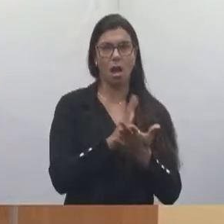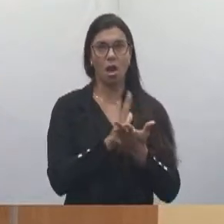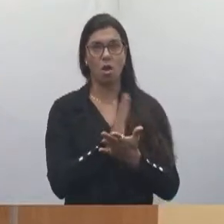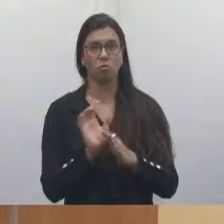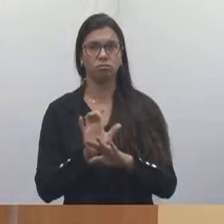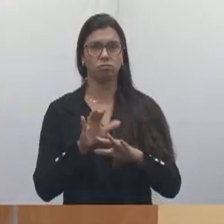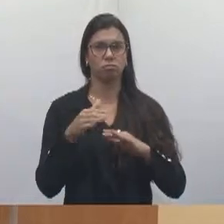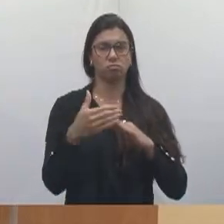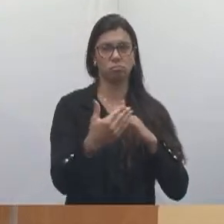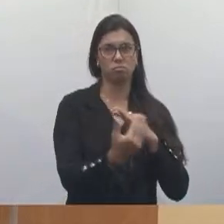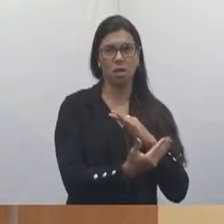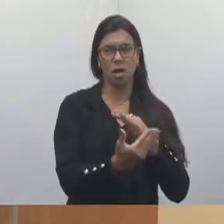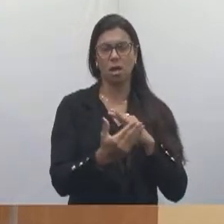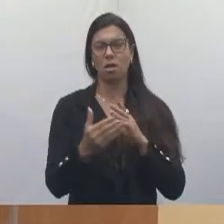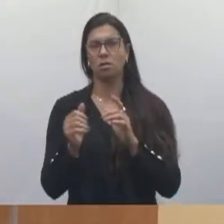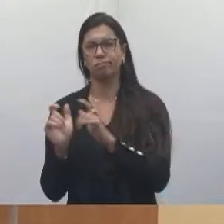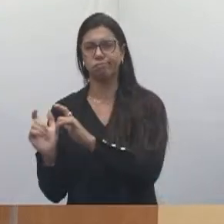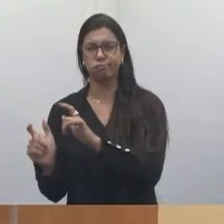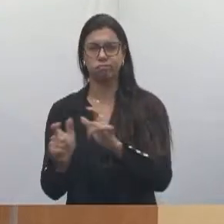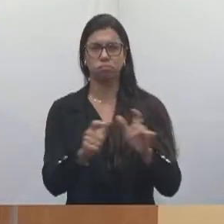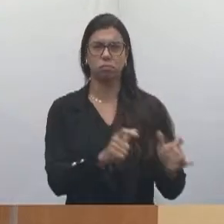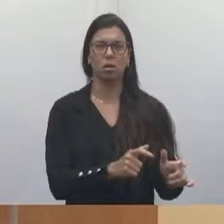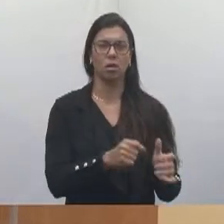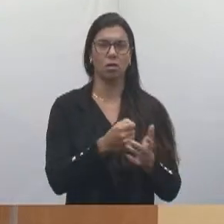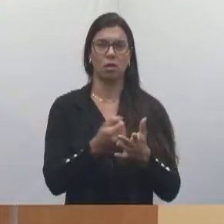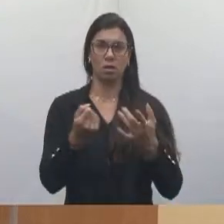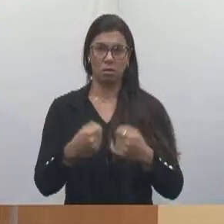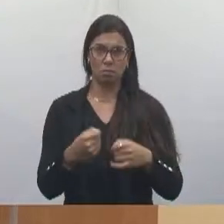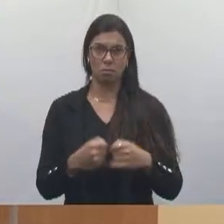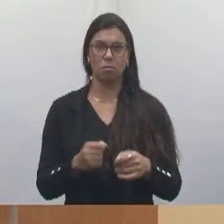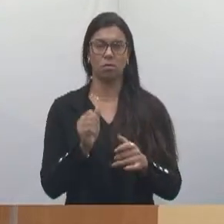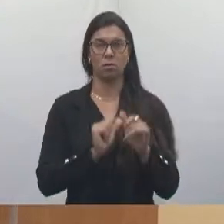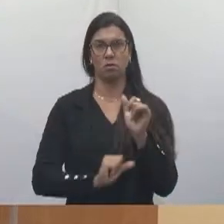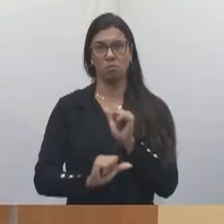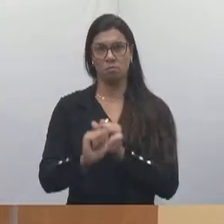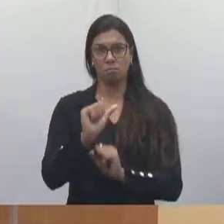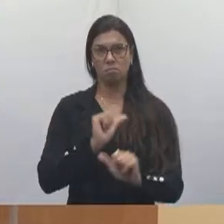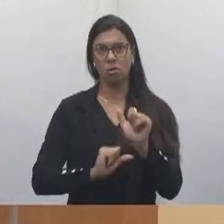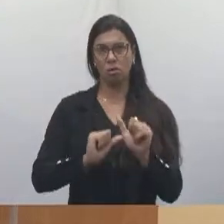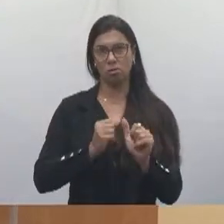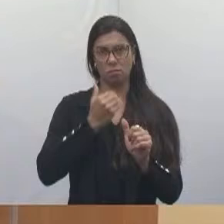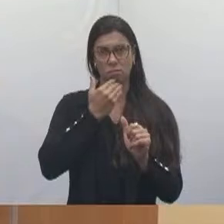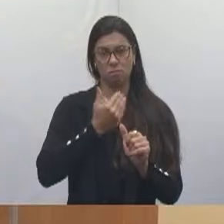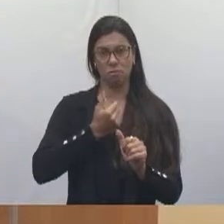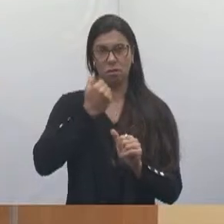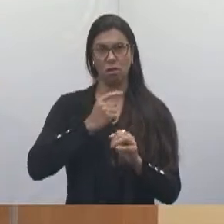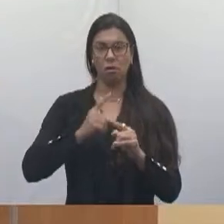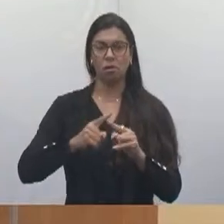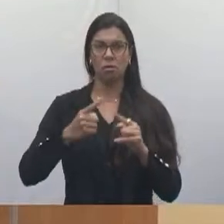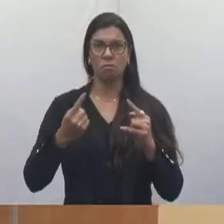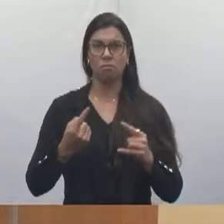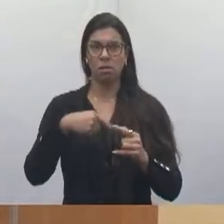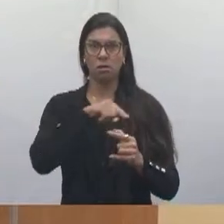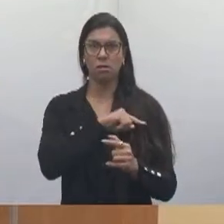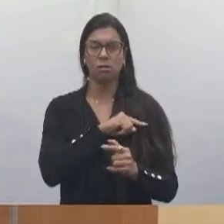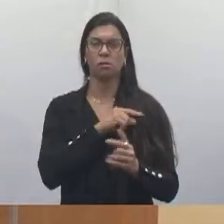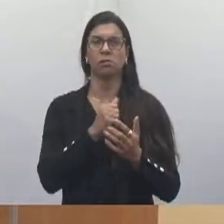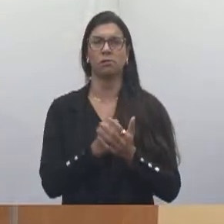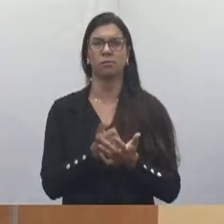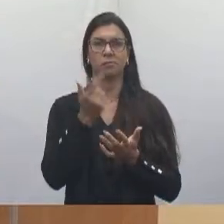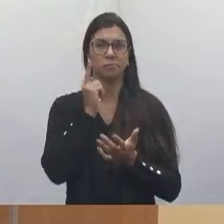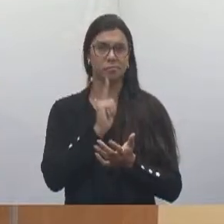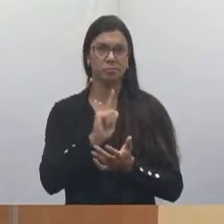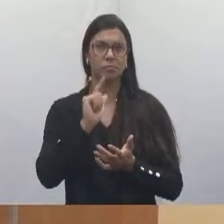como Veranejal, Veraneirajá, Porto Velho, que ainda não conseguimos atingir e chegar com as melhorias, como o asfalto,